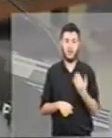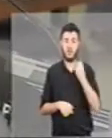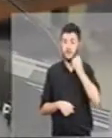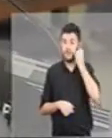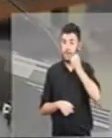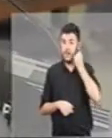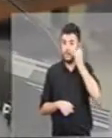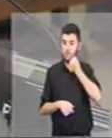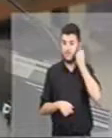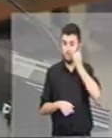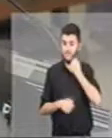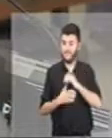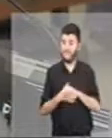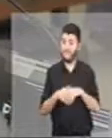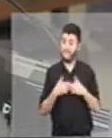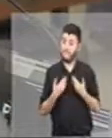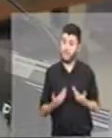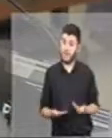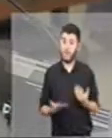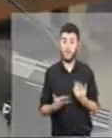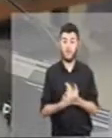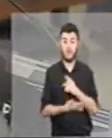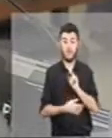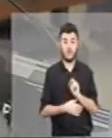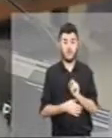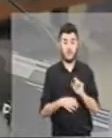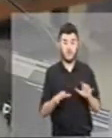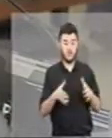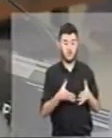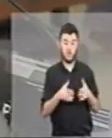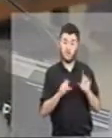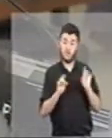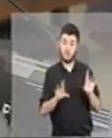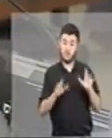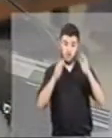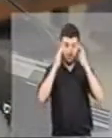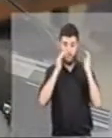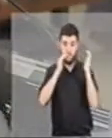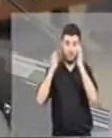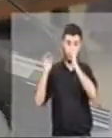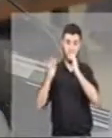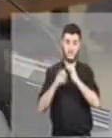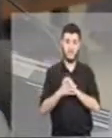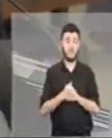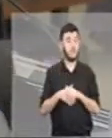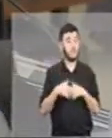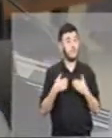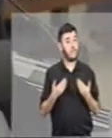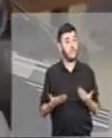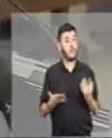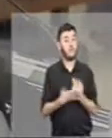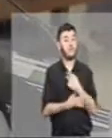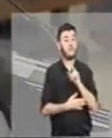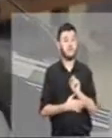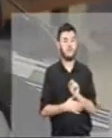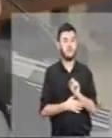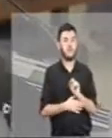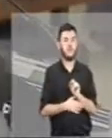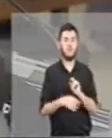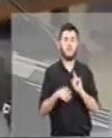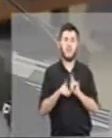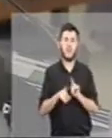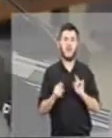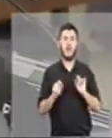Portanto, foram atos praticados, aparentemente, por determinação ou por delegação ou por